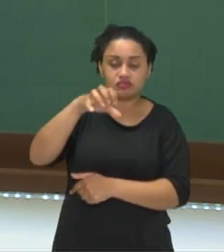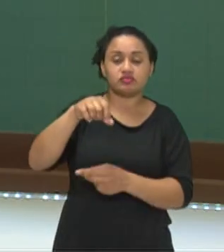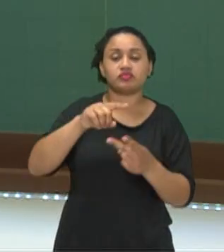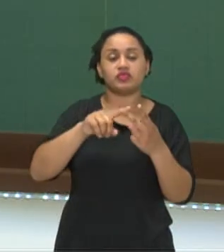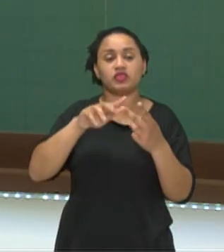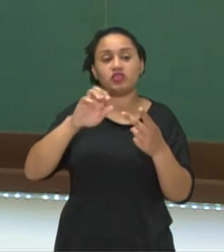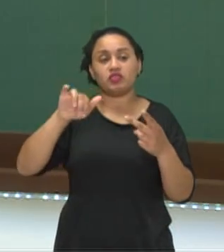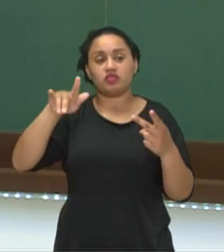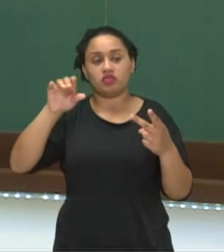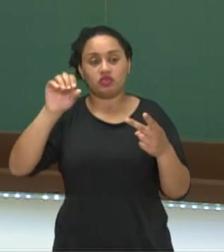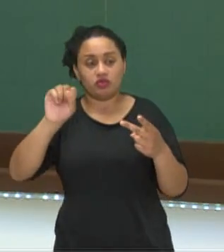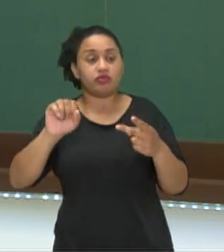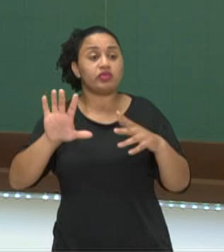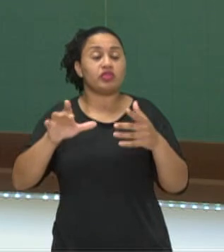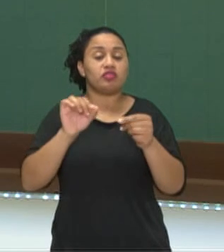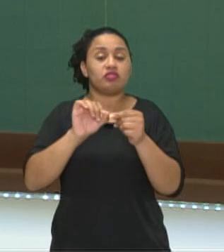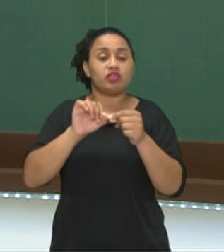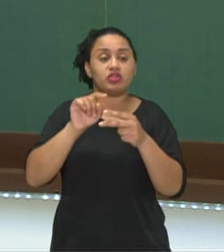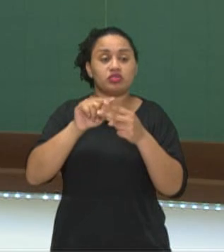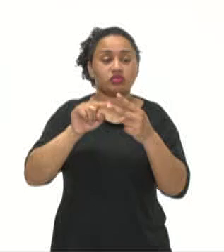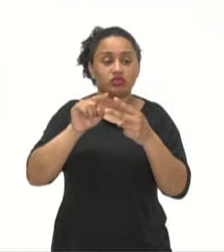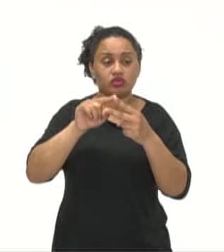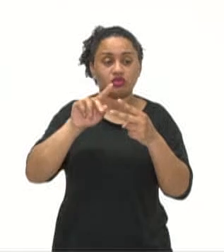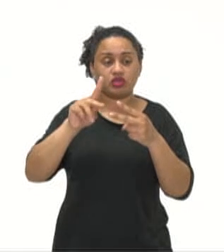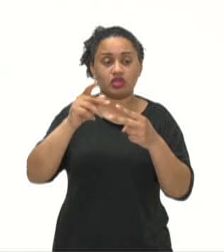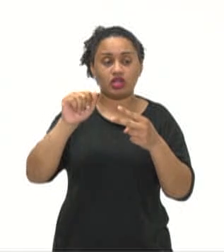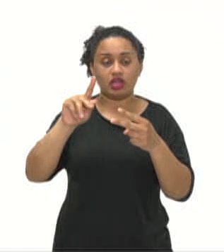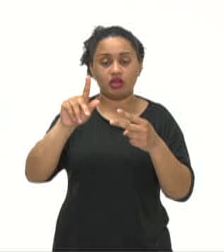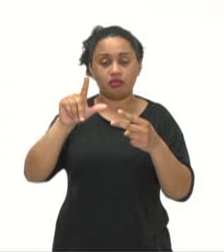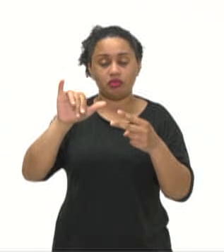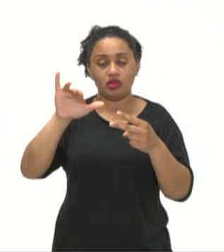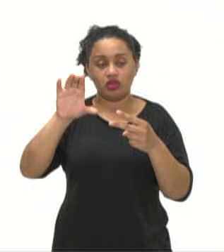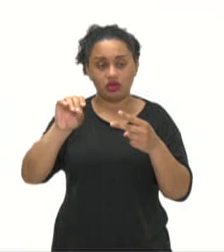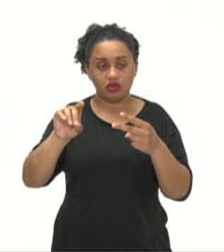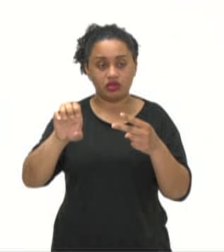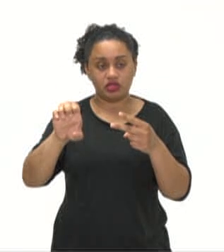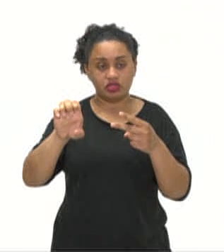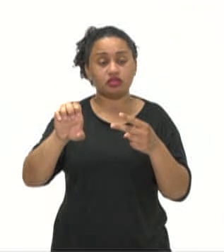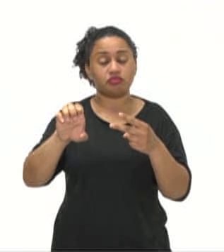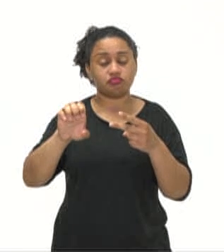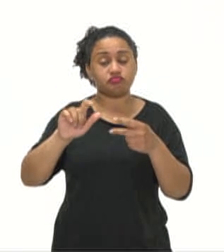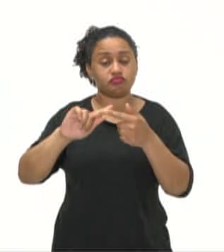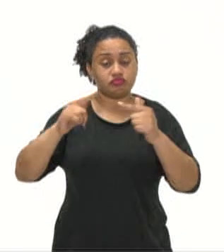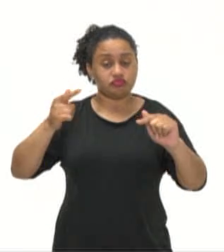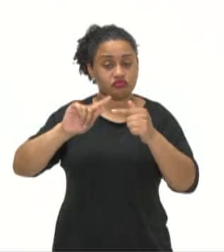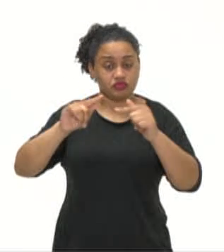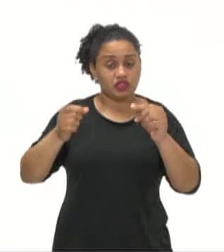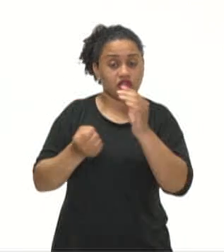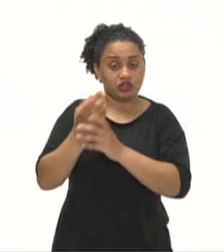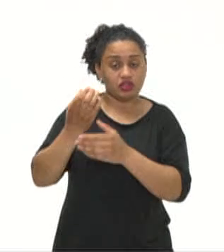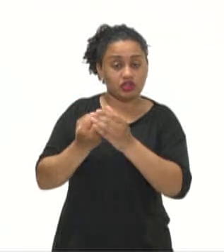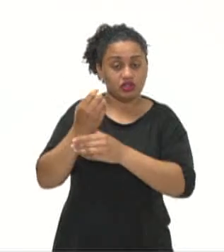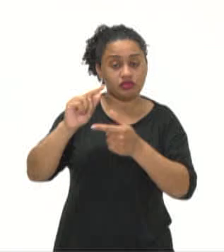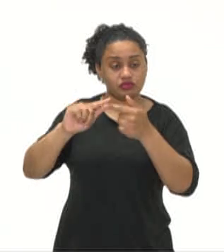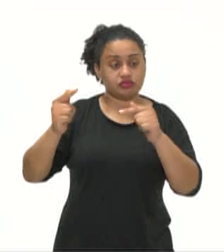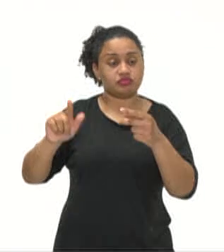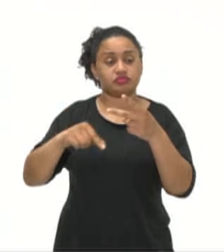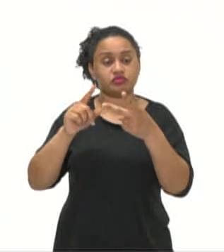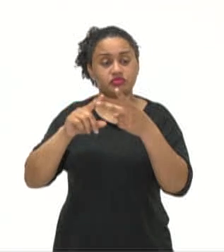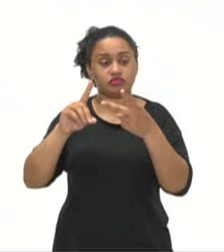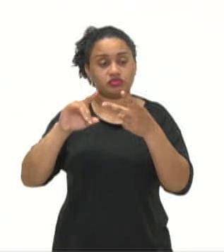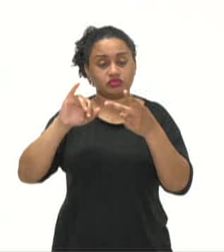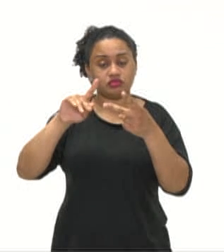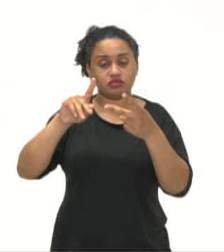fungos, passa então por duas fases: a haploide, que é a função gametofítica, que vai produzir gametas, e diploide,